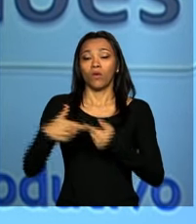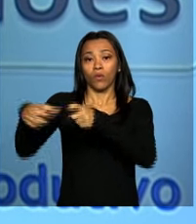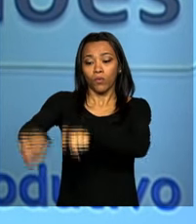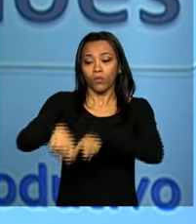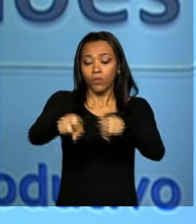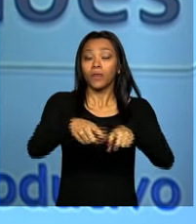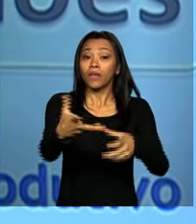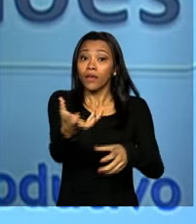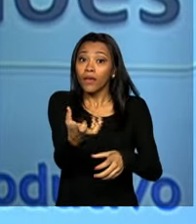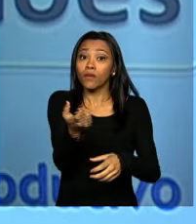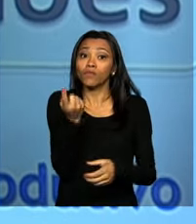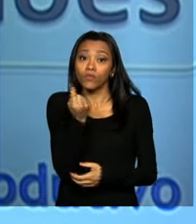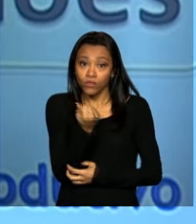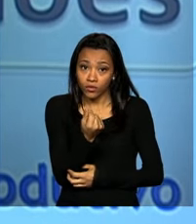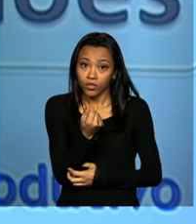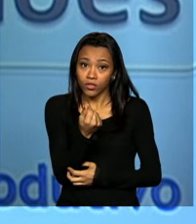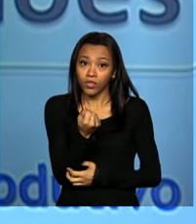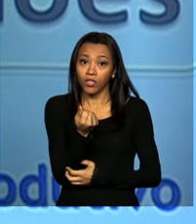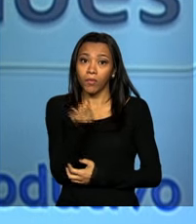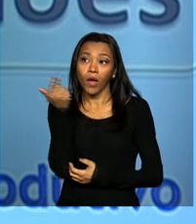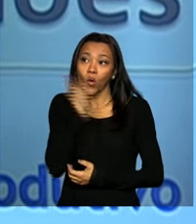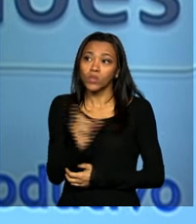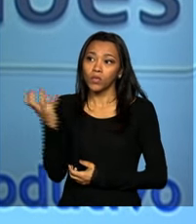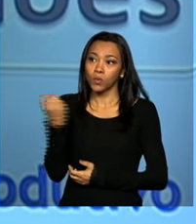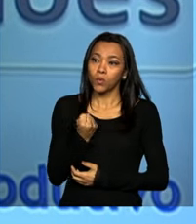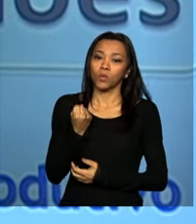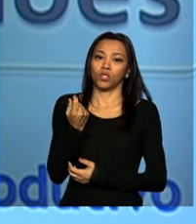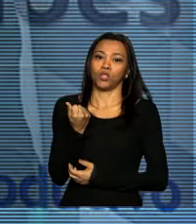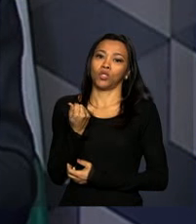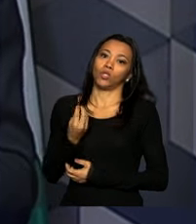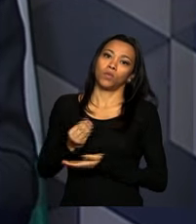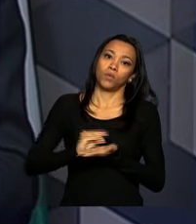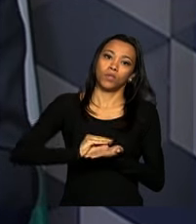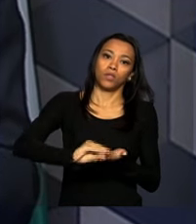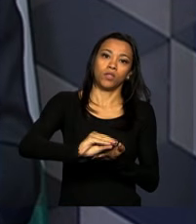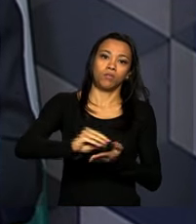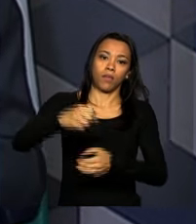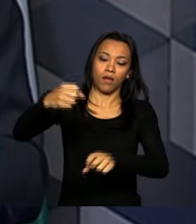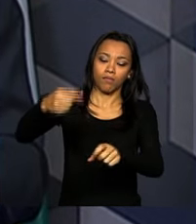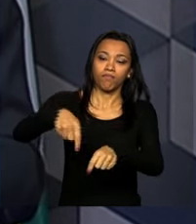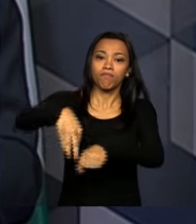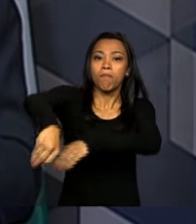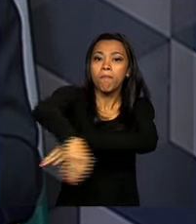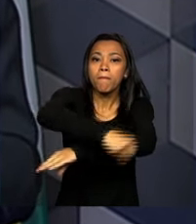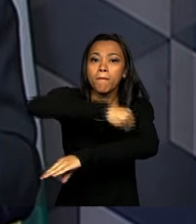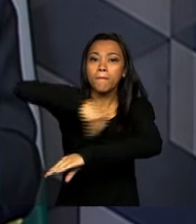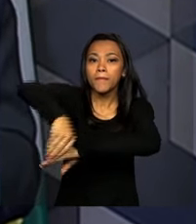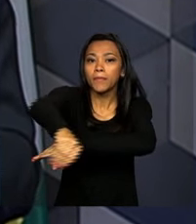captar recursos para o plantio da safra e para os investimentos necessários,